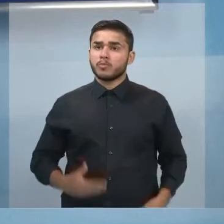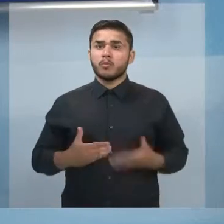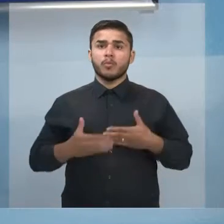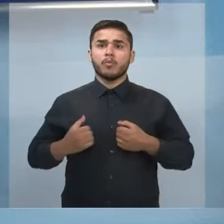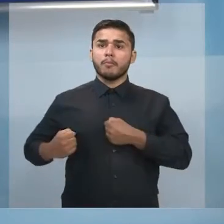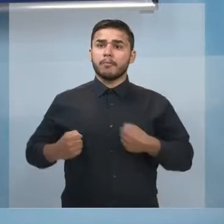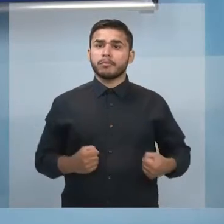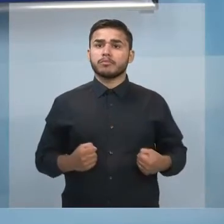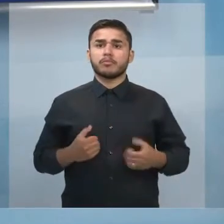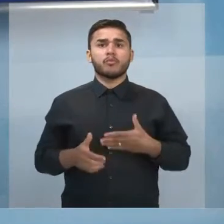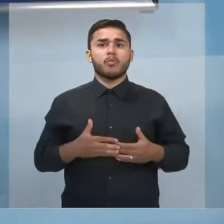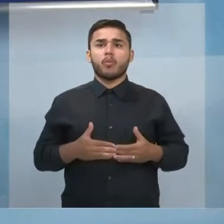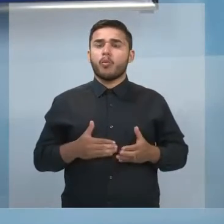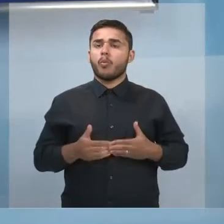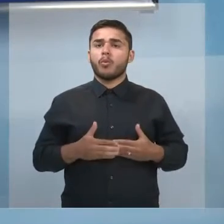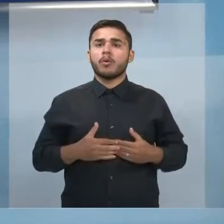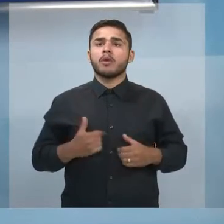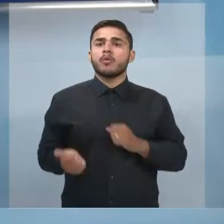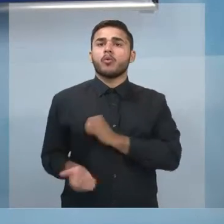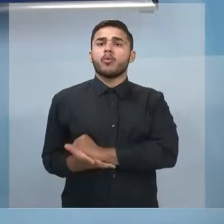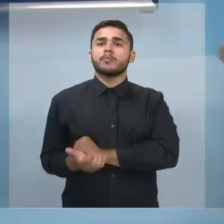qualquer nível sem se corromper.